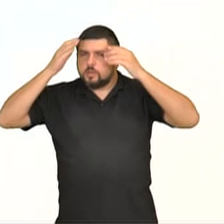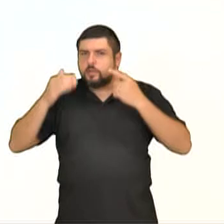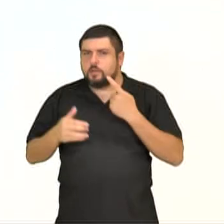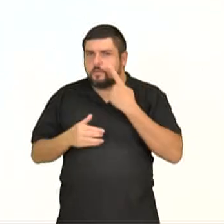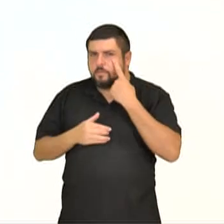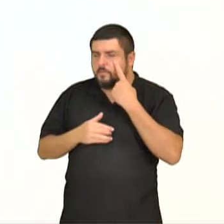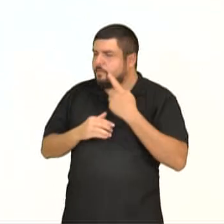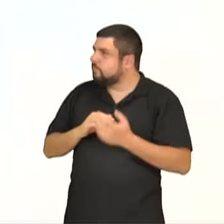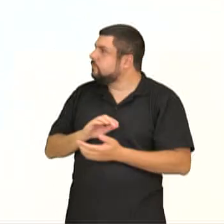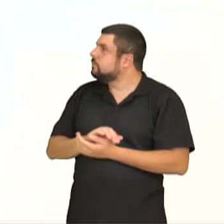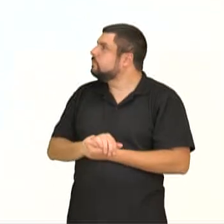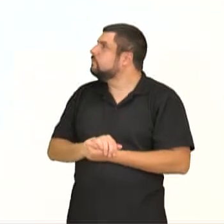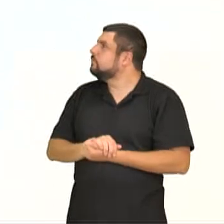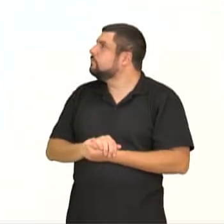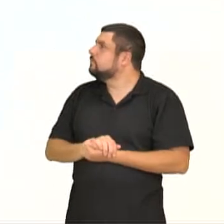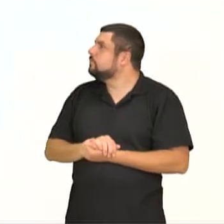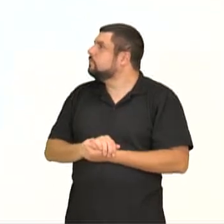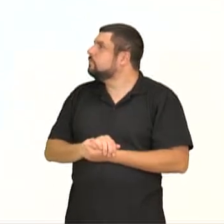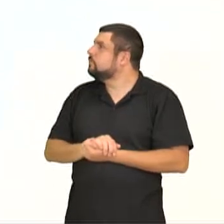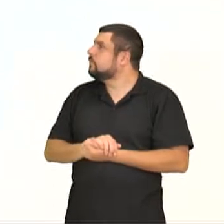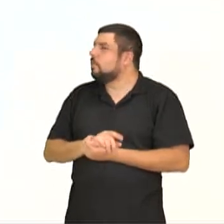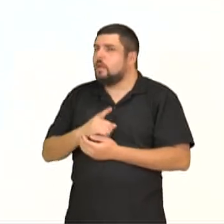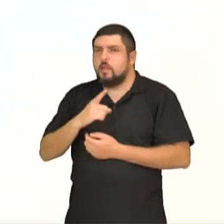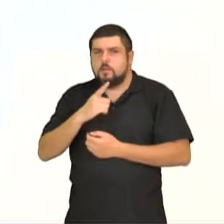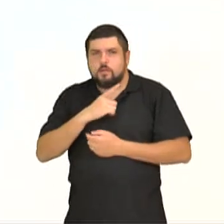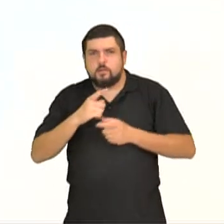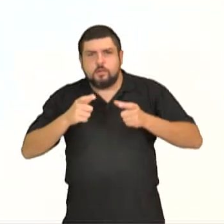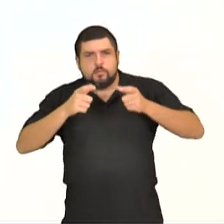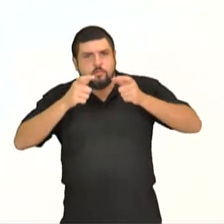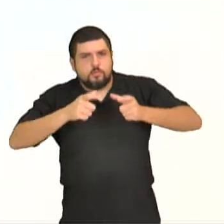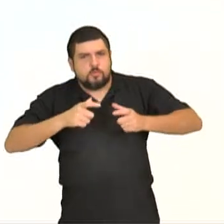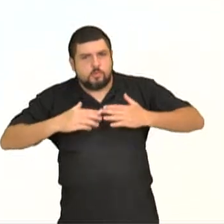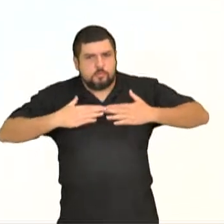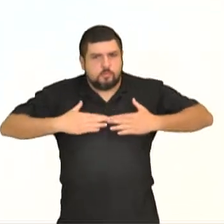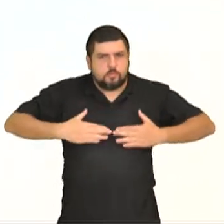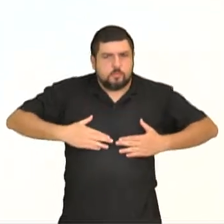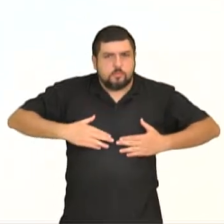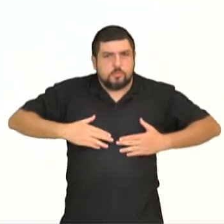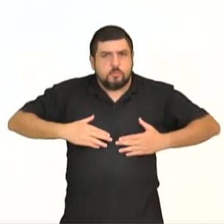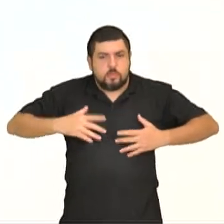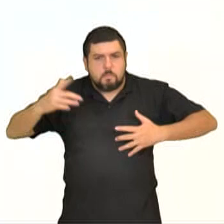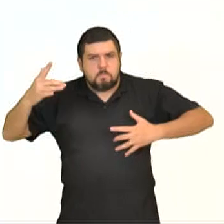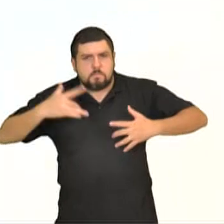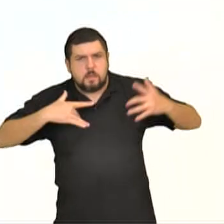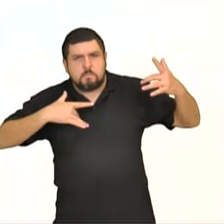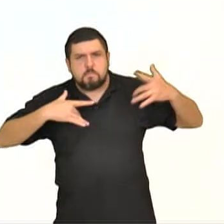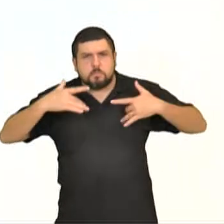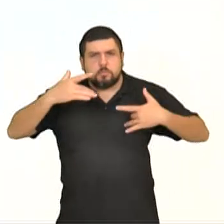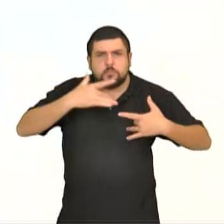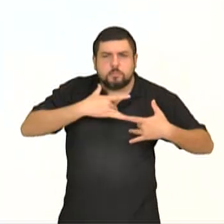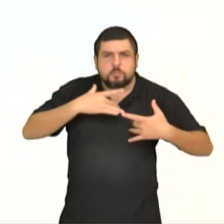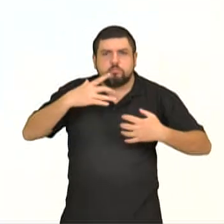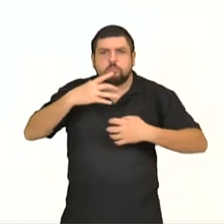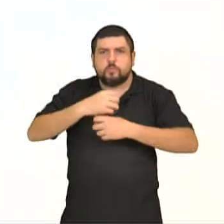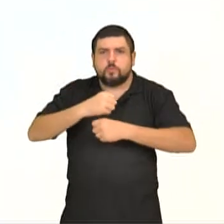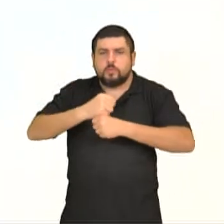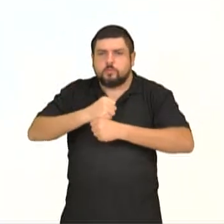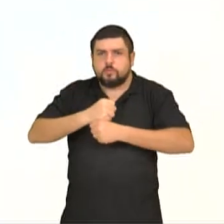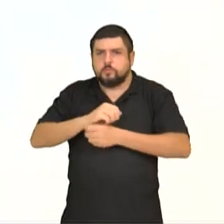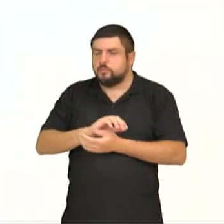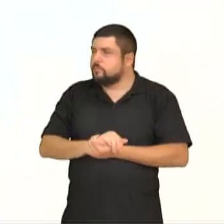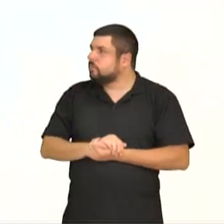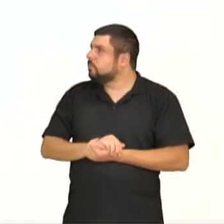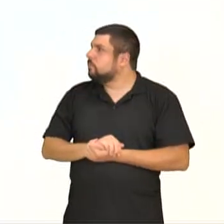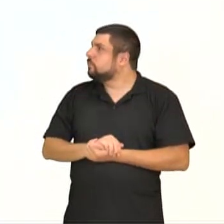É pontuado em algumas regiões pré-estabelecidas. O taekwondo também. Uma luta tem que